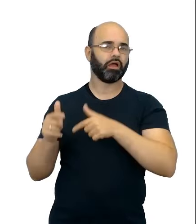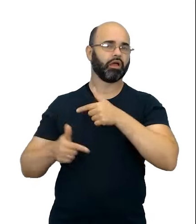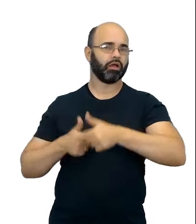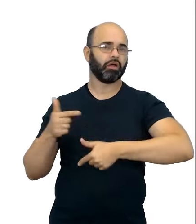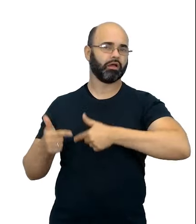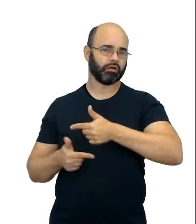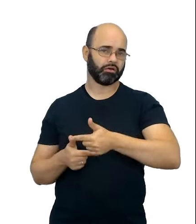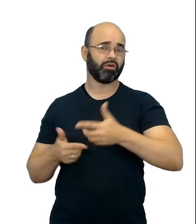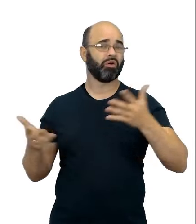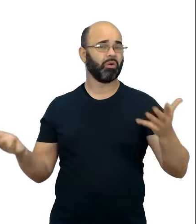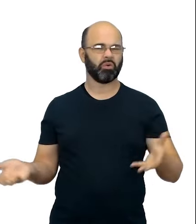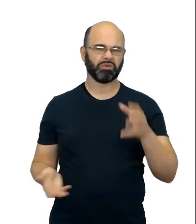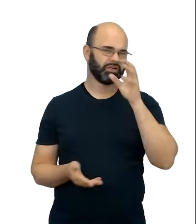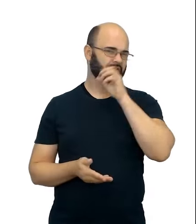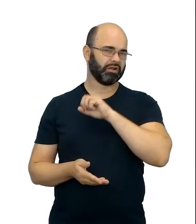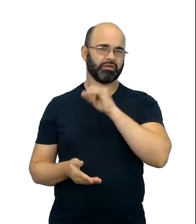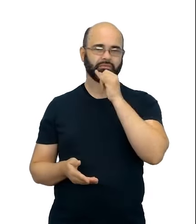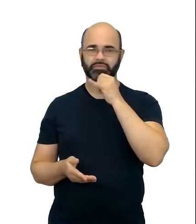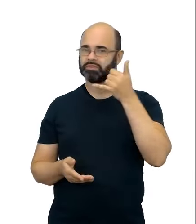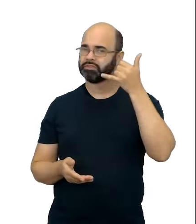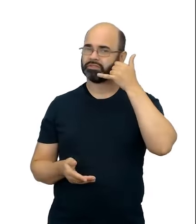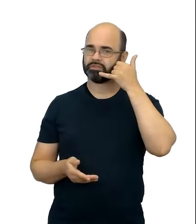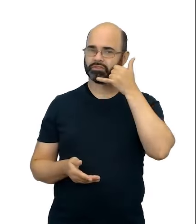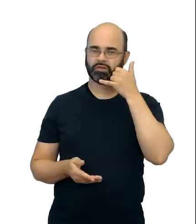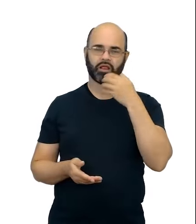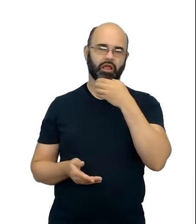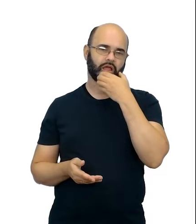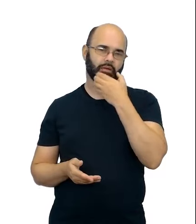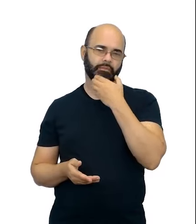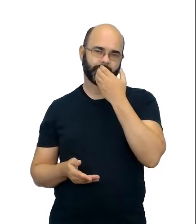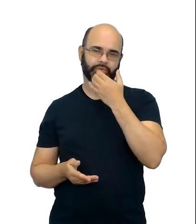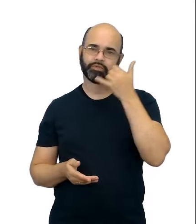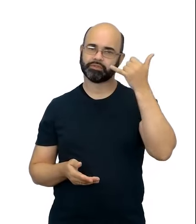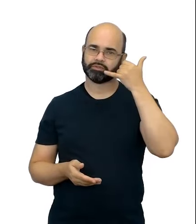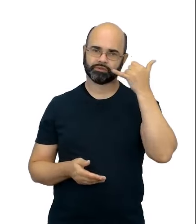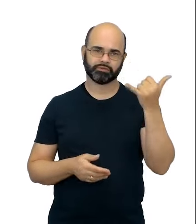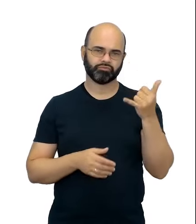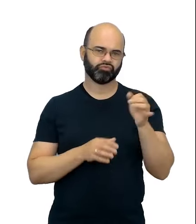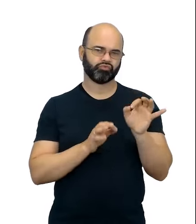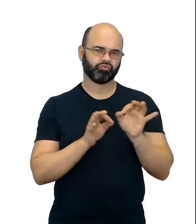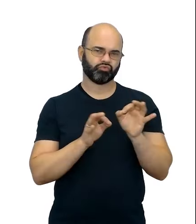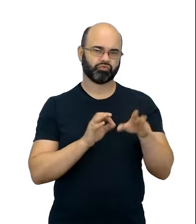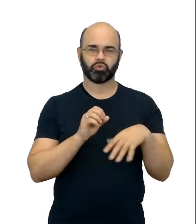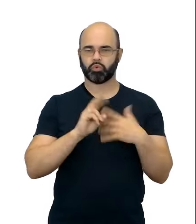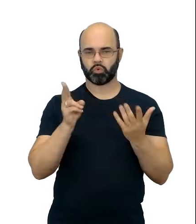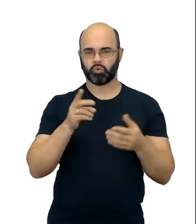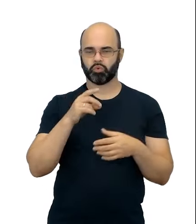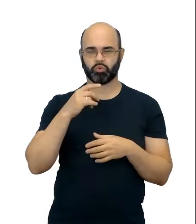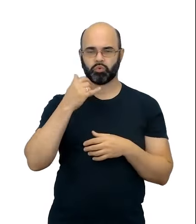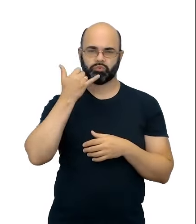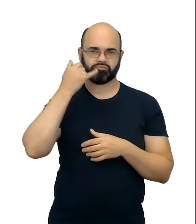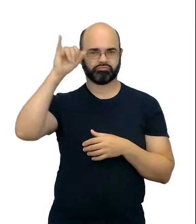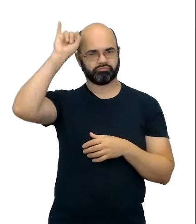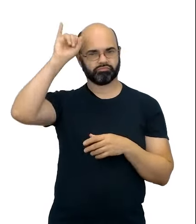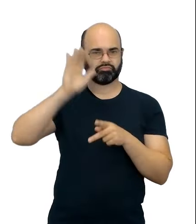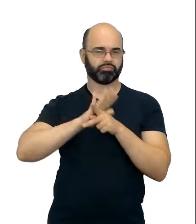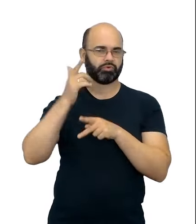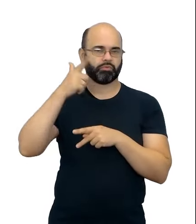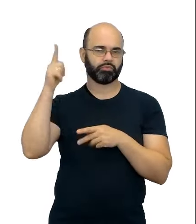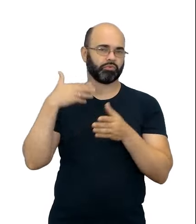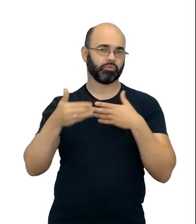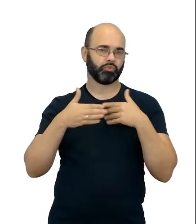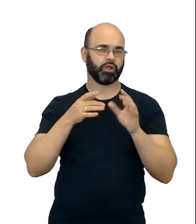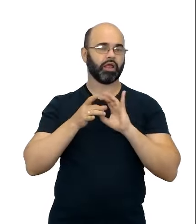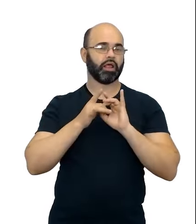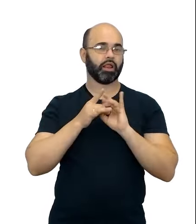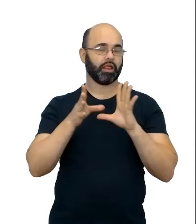um smartphone razoável na mão, ele produz videoclipes com as cenas que ele quiser. Ele pode fazer